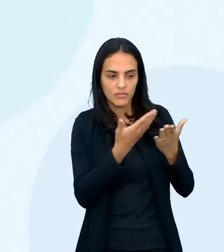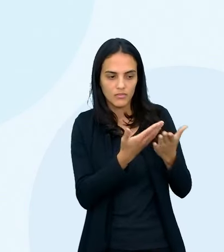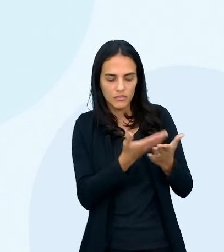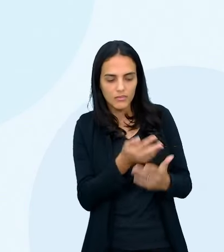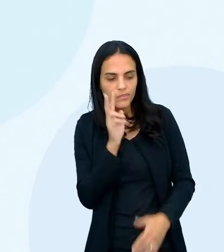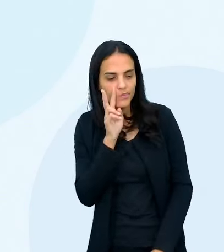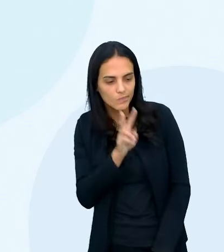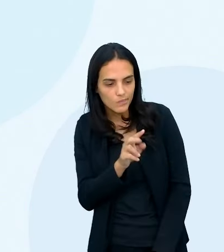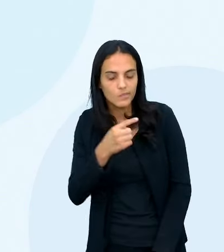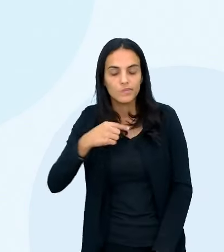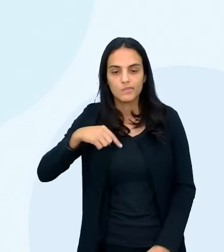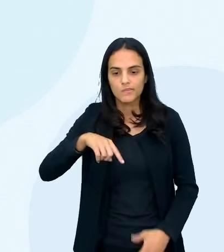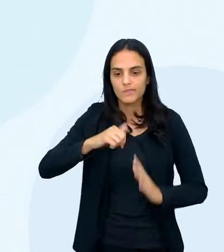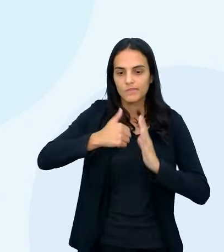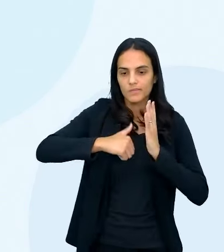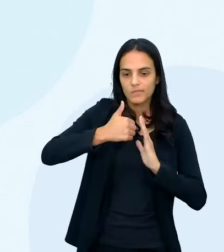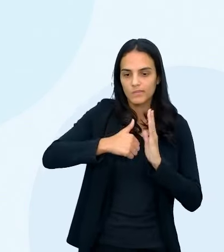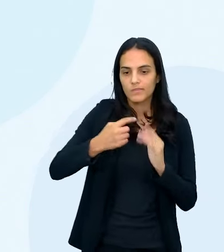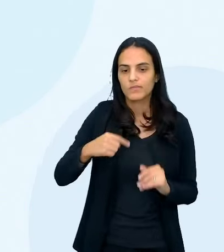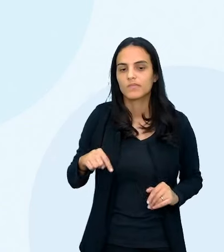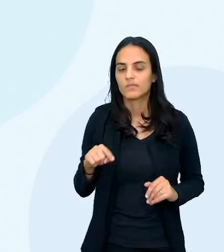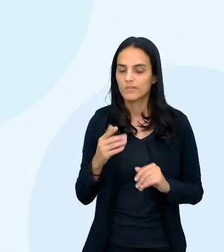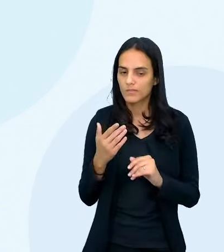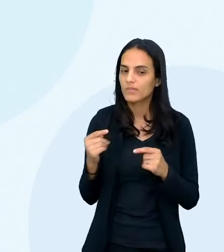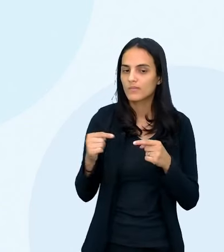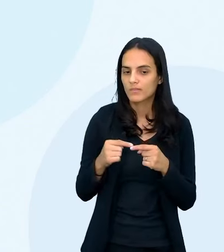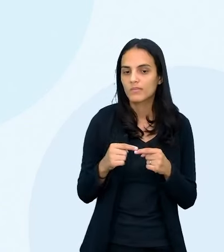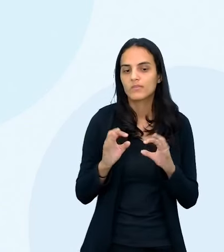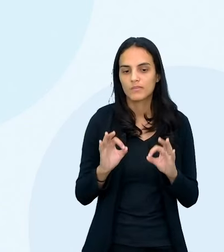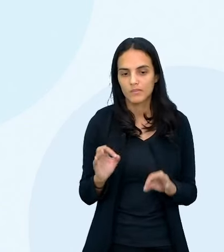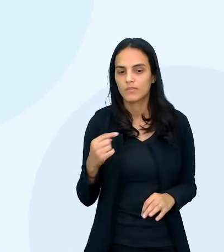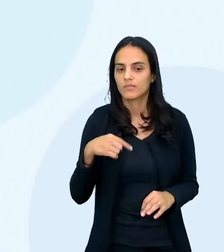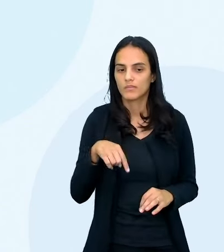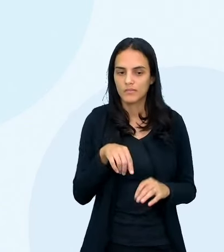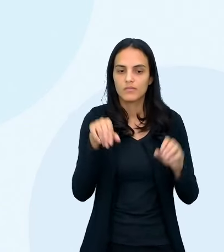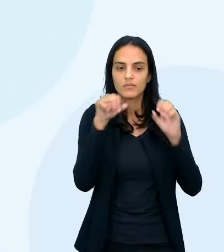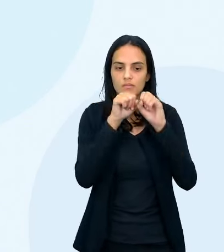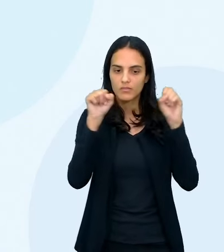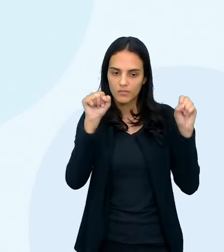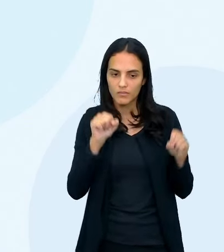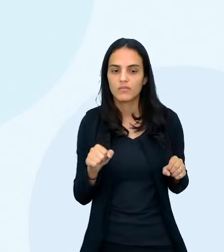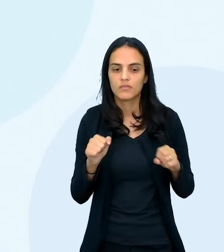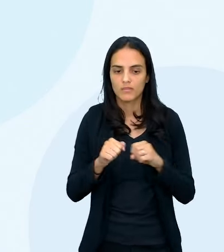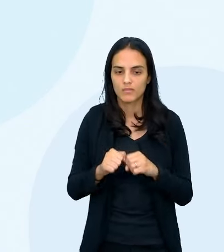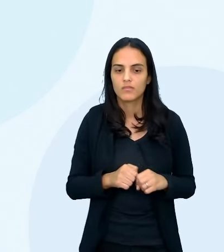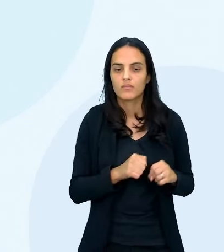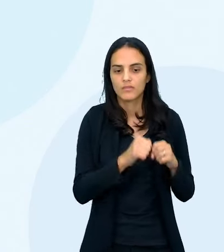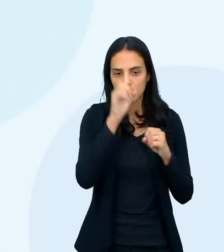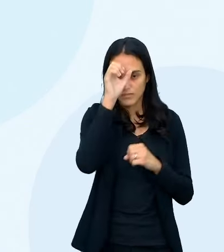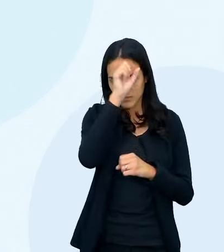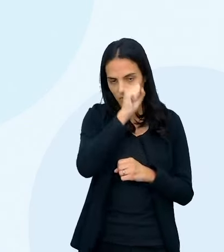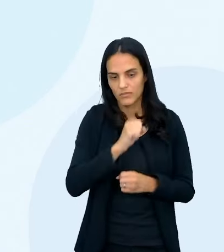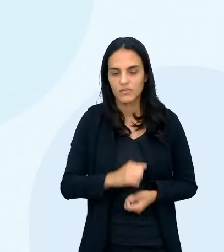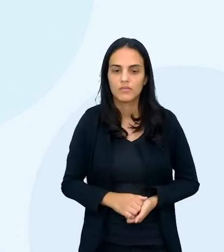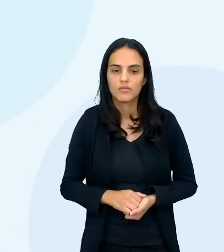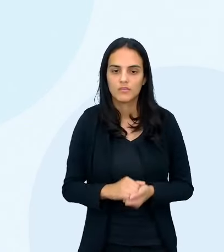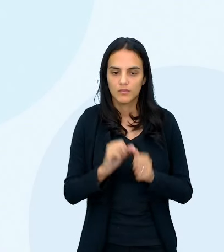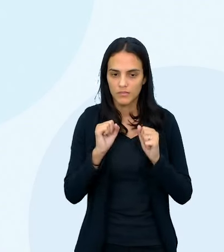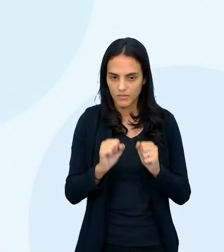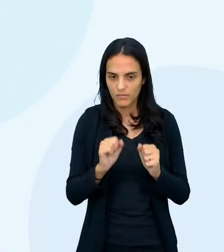cabe a nossa avaliação. É ali que a gente entra, né, para a gente sistematizar o que foi aprendido. Pode